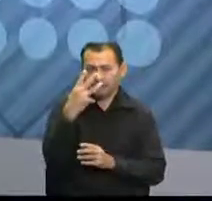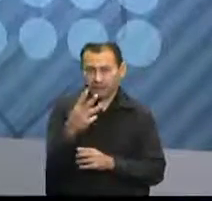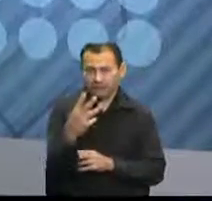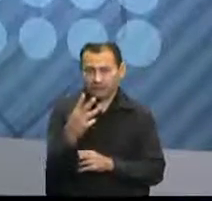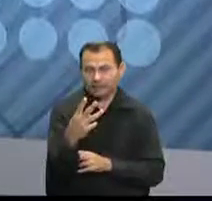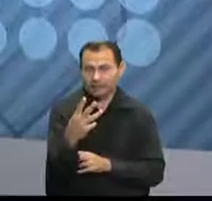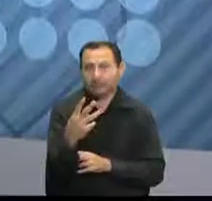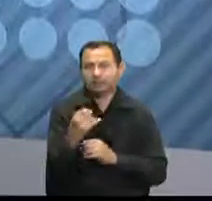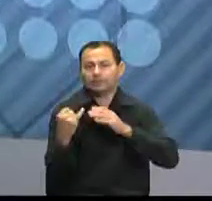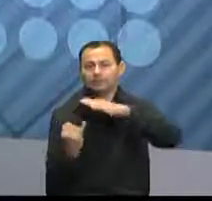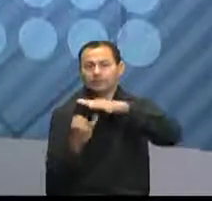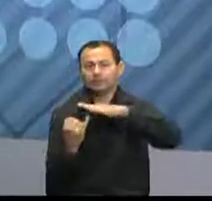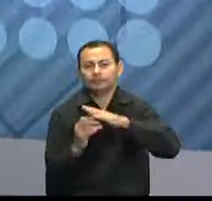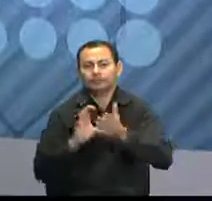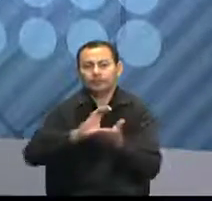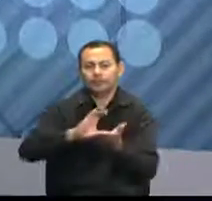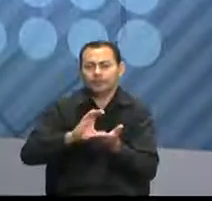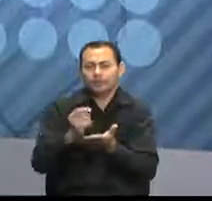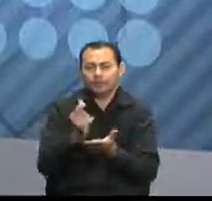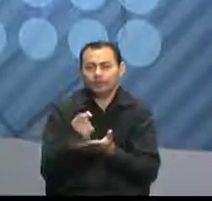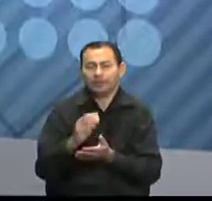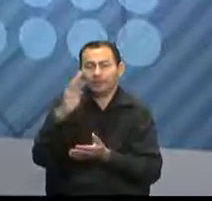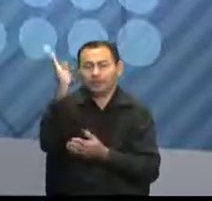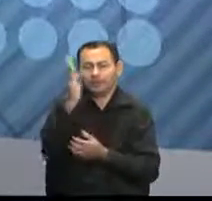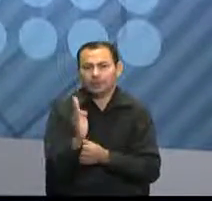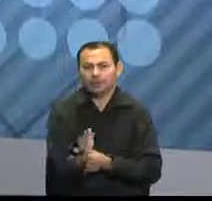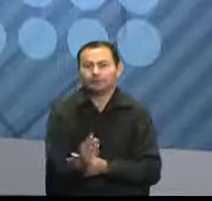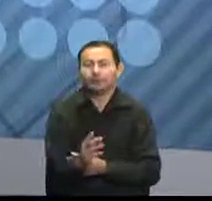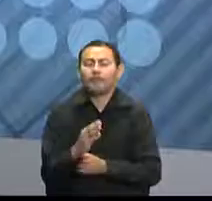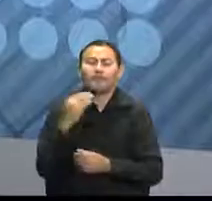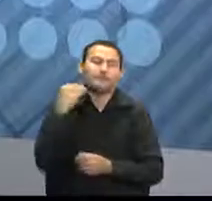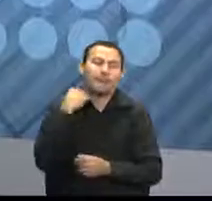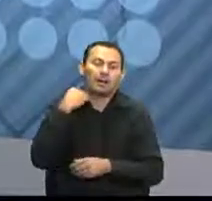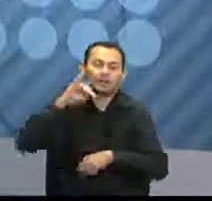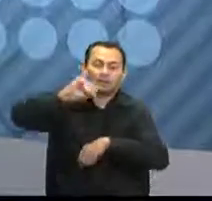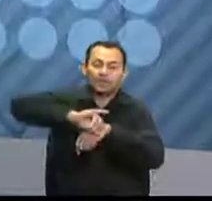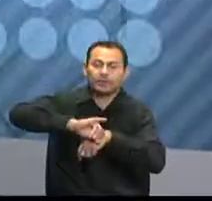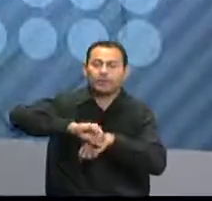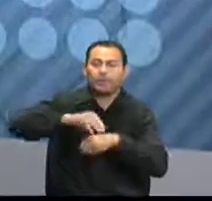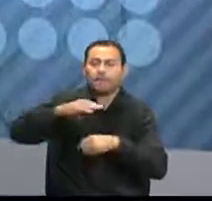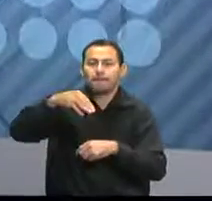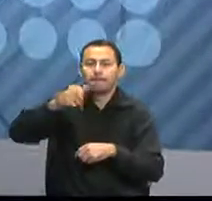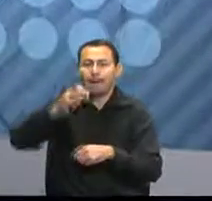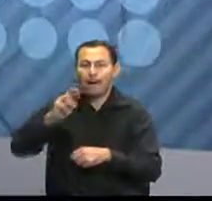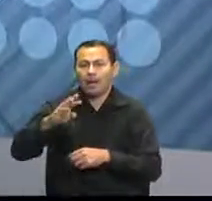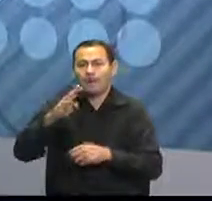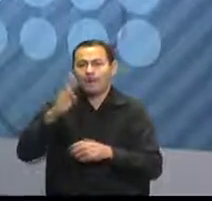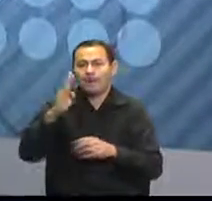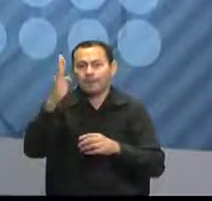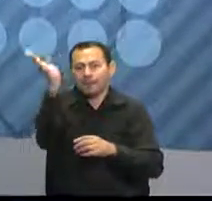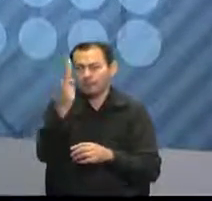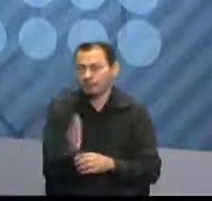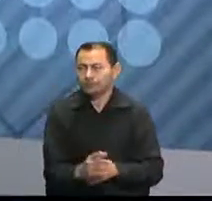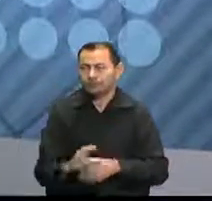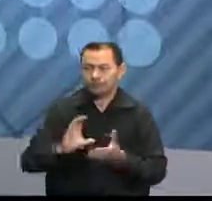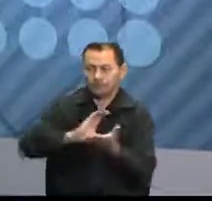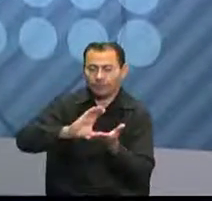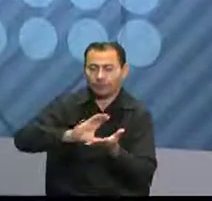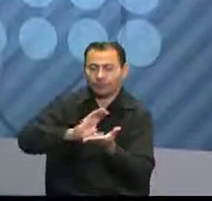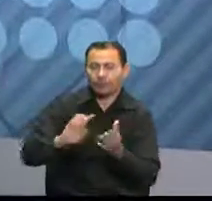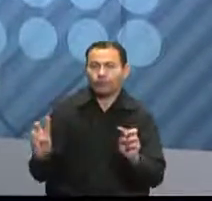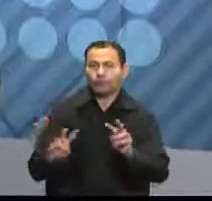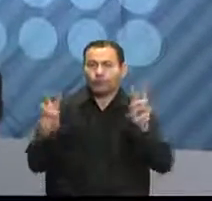instituições conselho monetário nacional do banco central do mar brasil e conselhos de valores